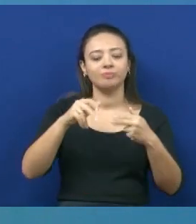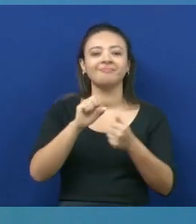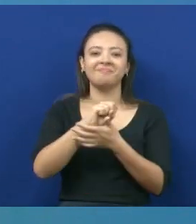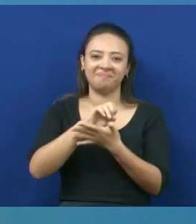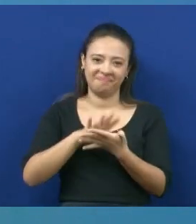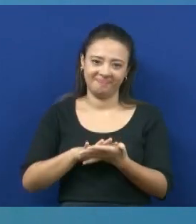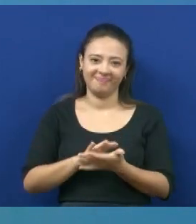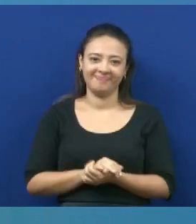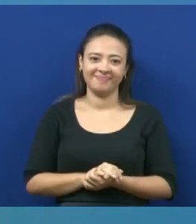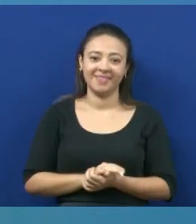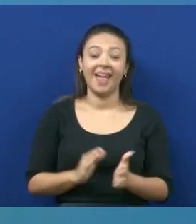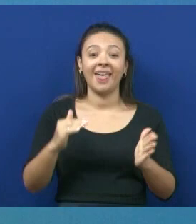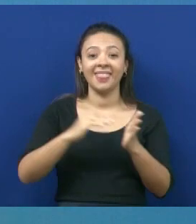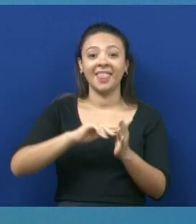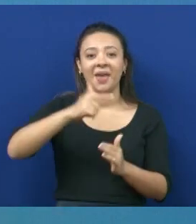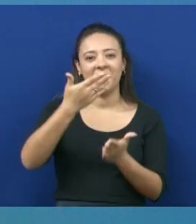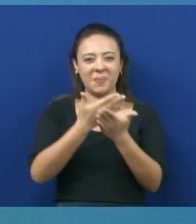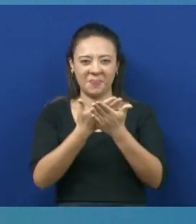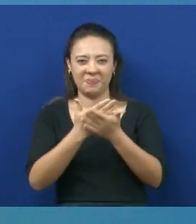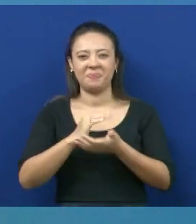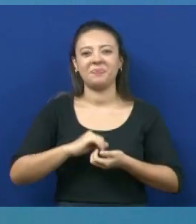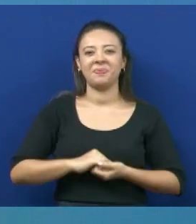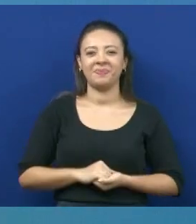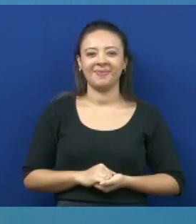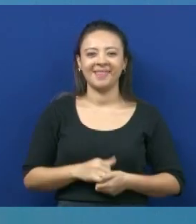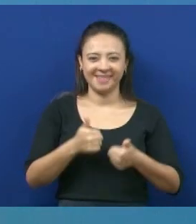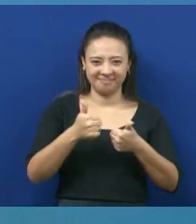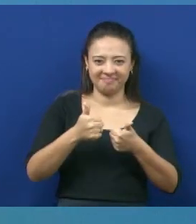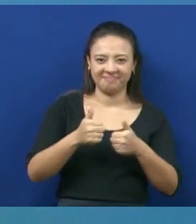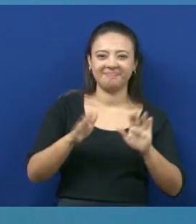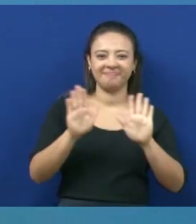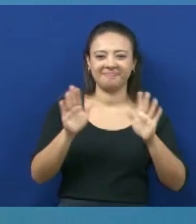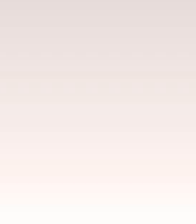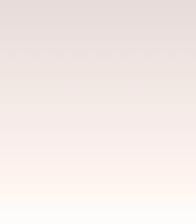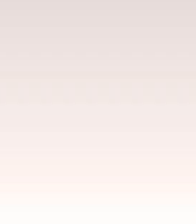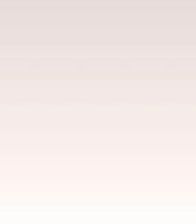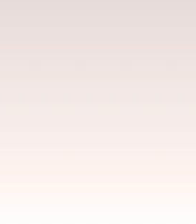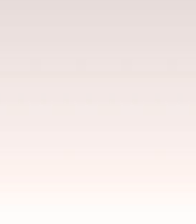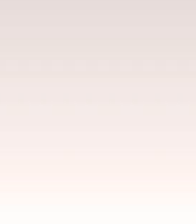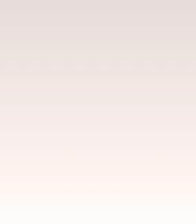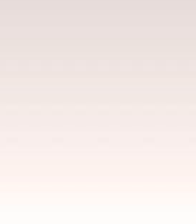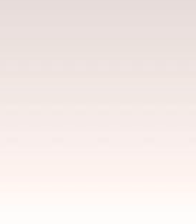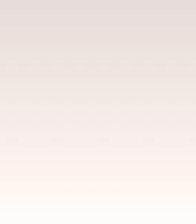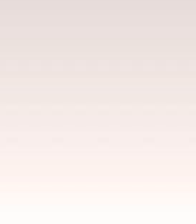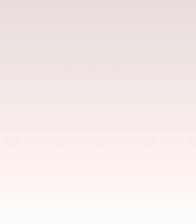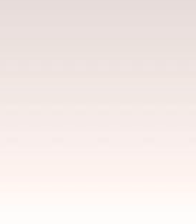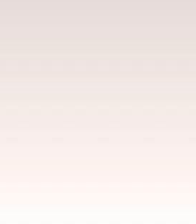atividades e a gente se encontra na próxima aula. Beleza? Até mais!